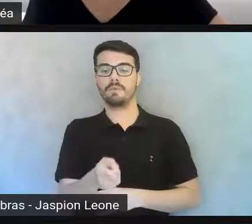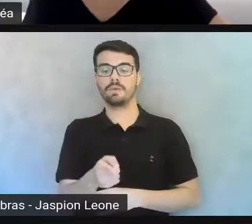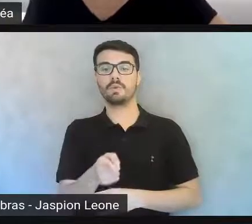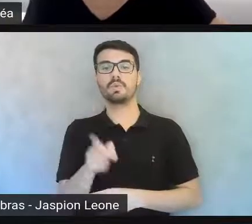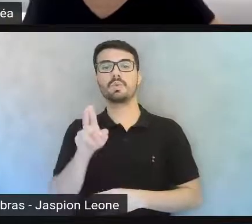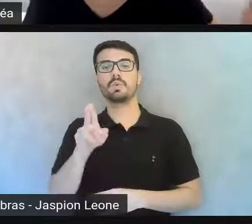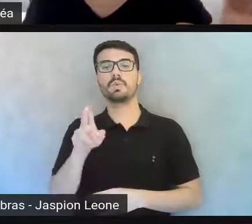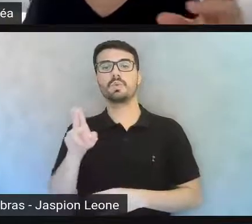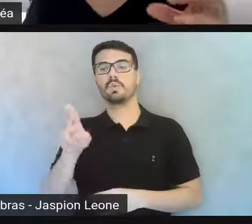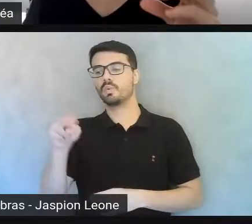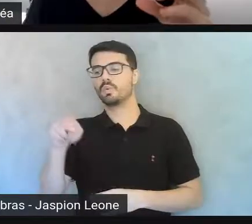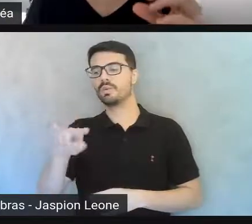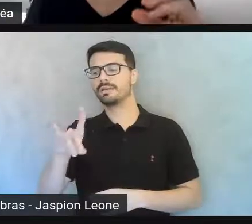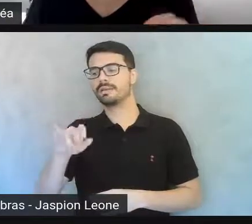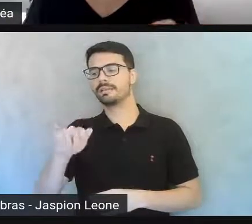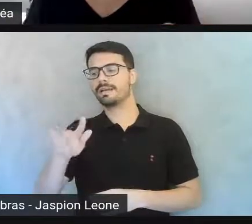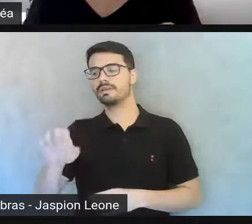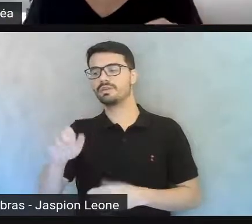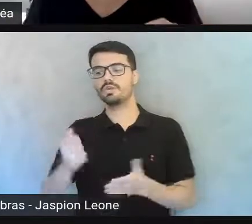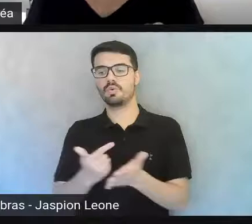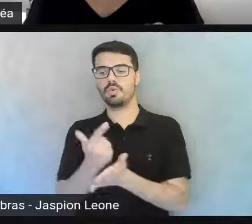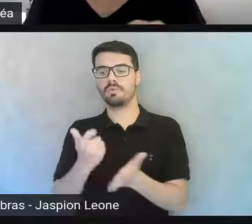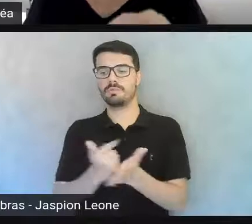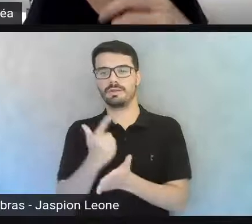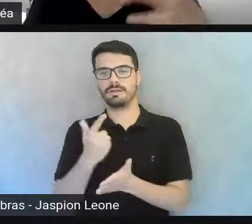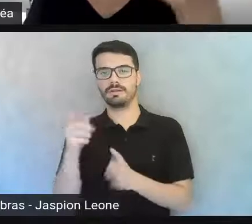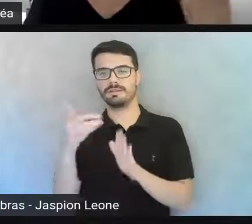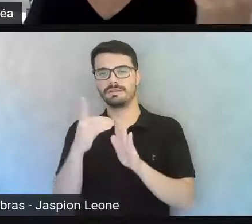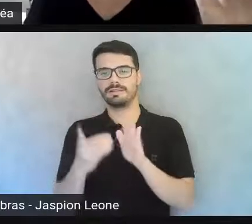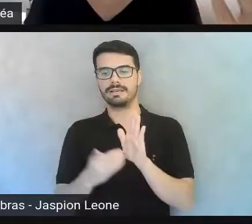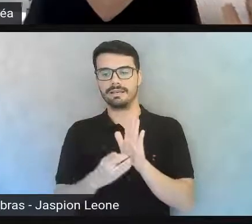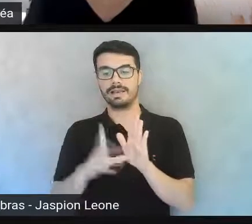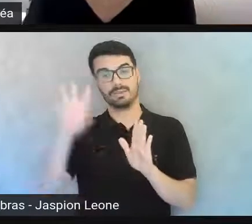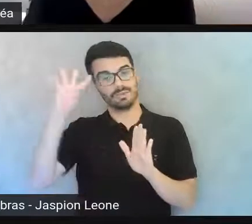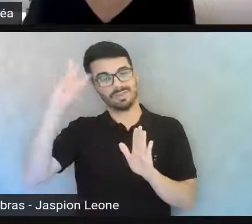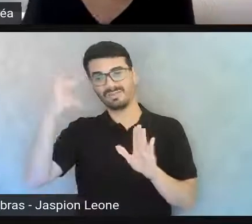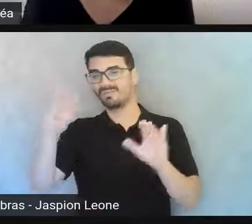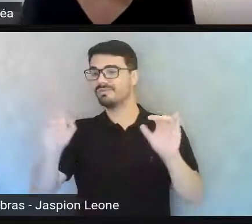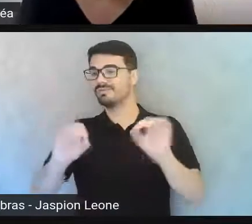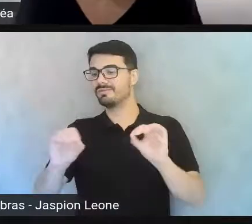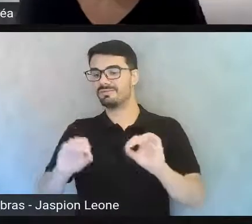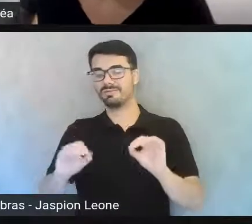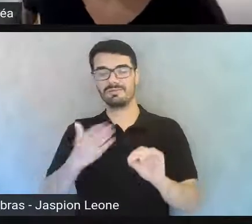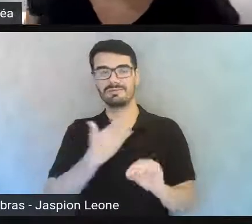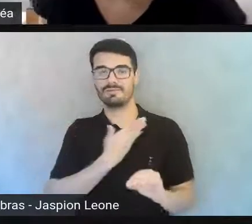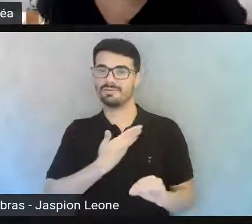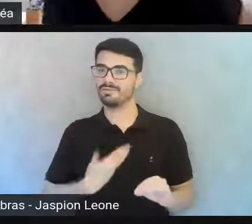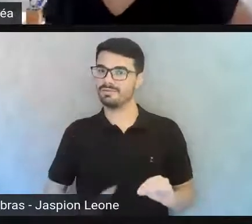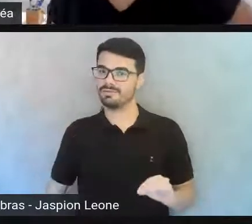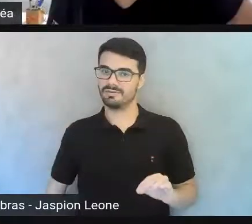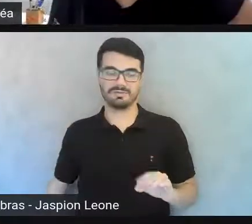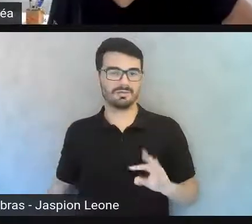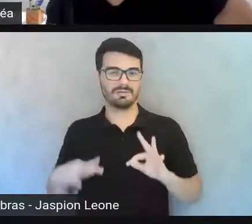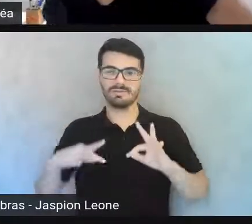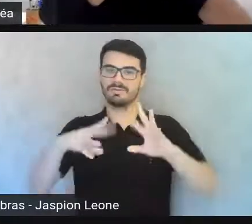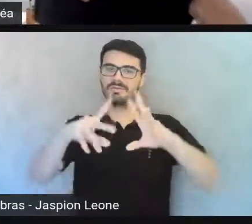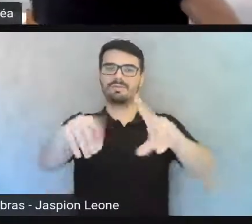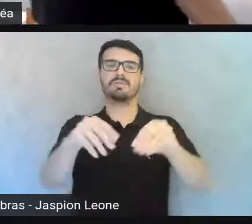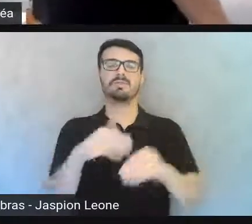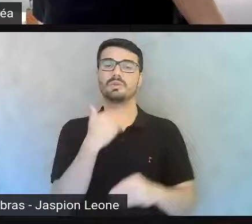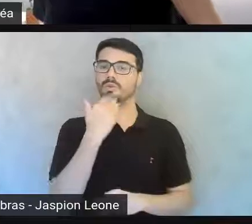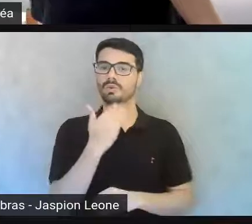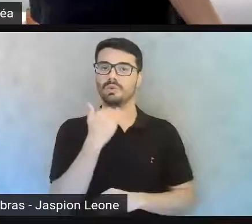compradoras. Então, o que a gente ia fazer com o decreto, ele não ia solucionar o governo em todo, não ia conseguir,